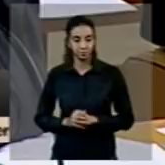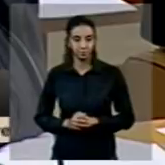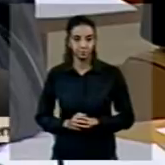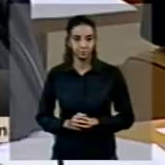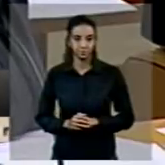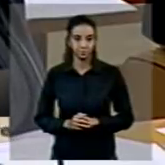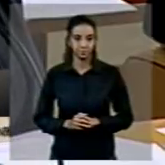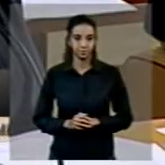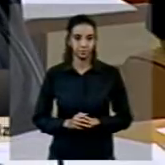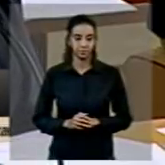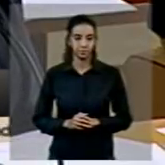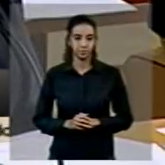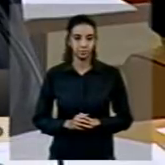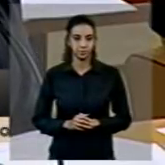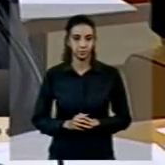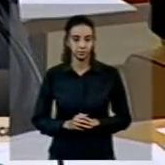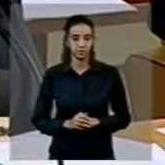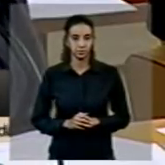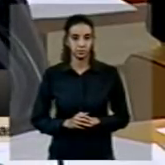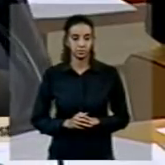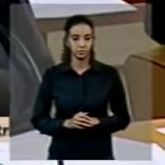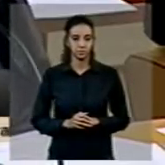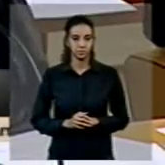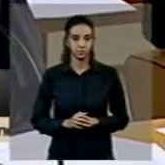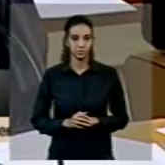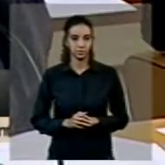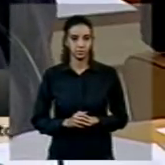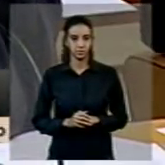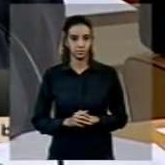E, por outro lado, senhor presidente,